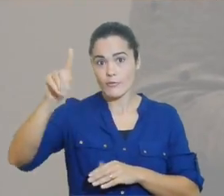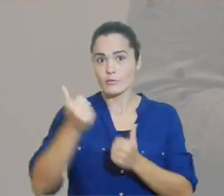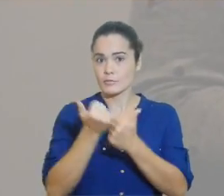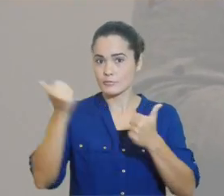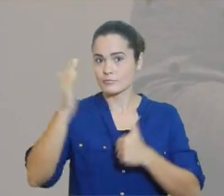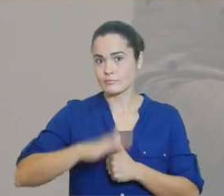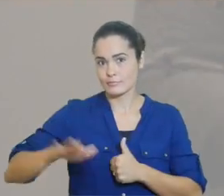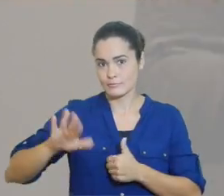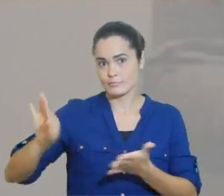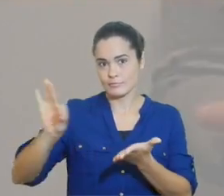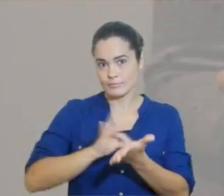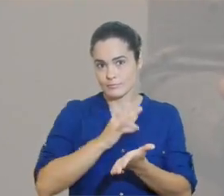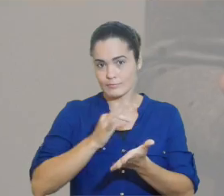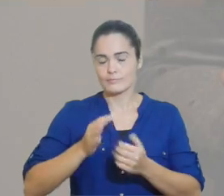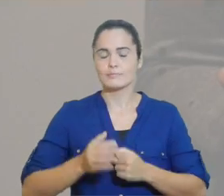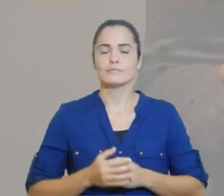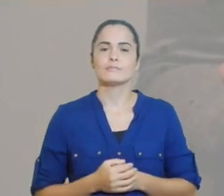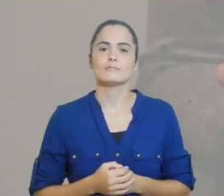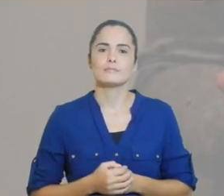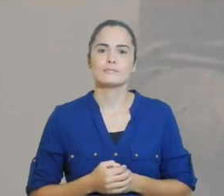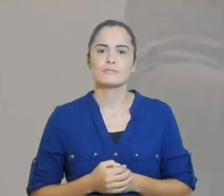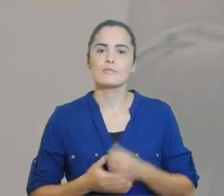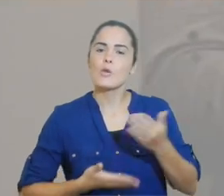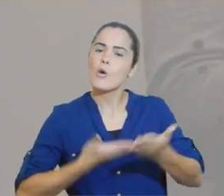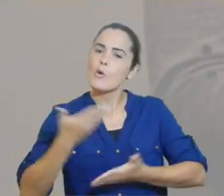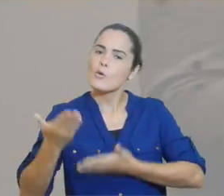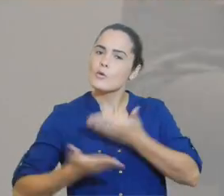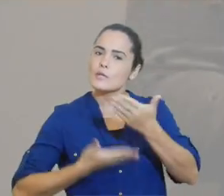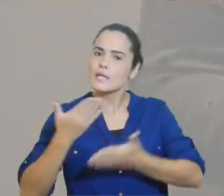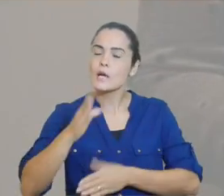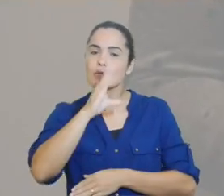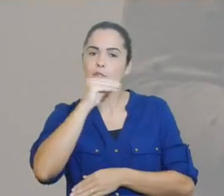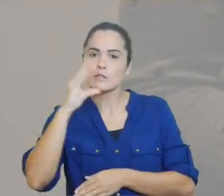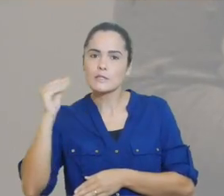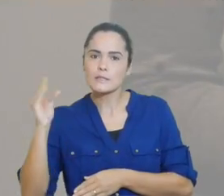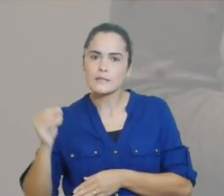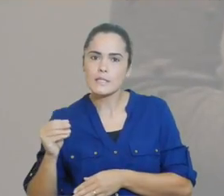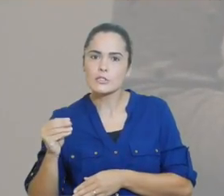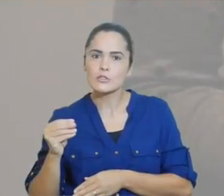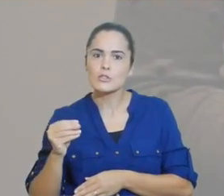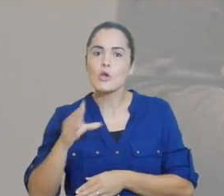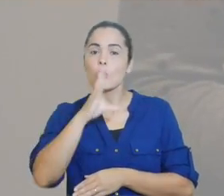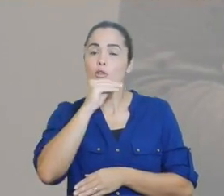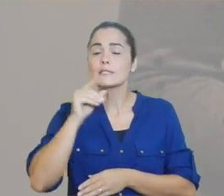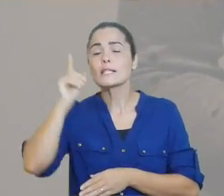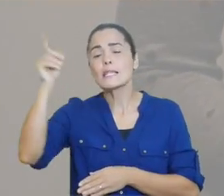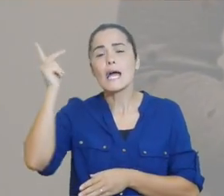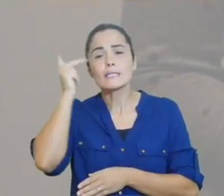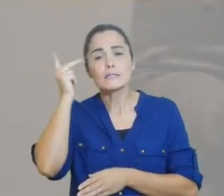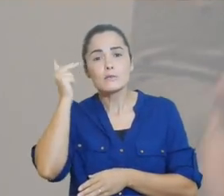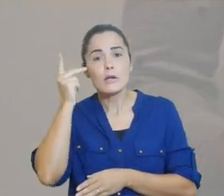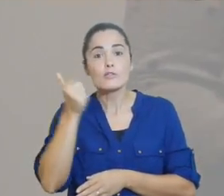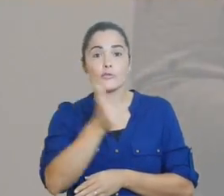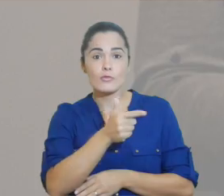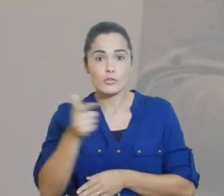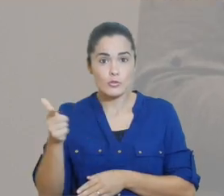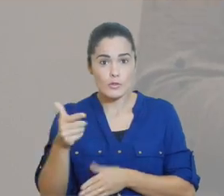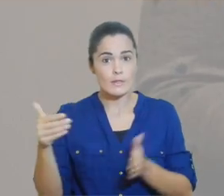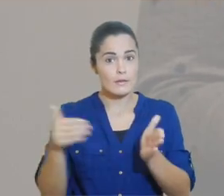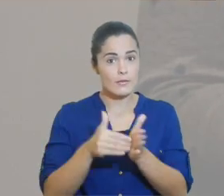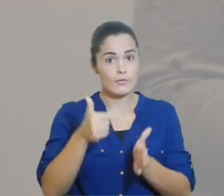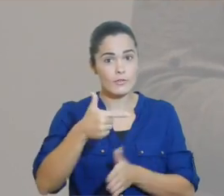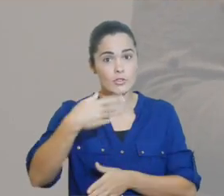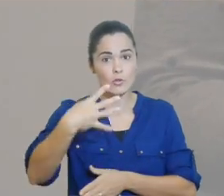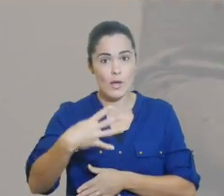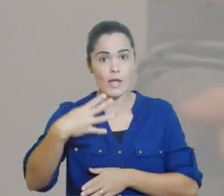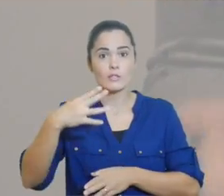inscrição. O intercâmbio dos adolescentes com a IBAGE de São José dos Campos, São Paulo, será de 22 a 24 de